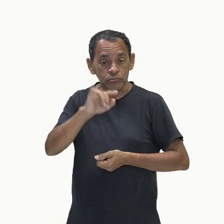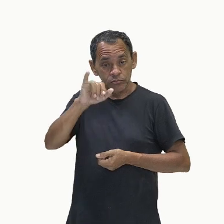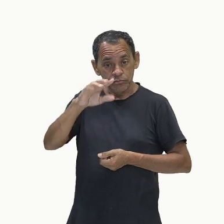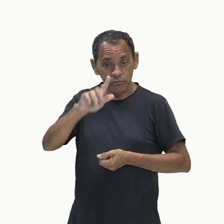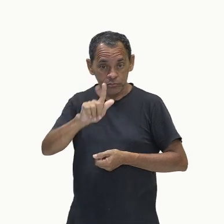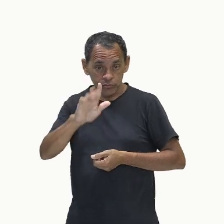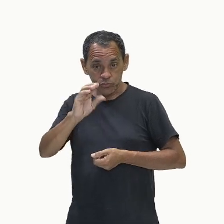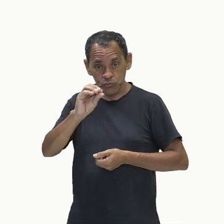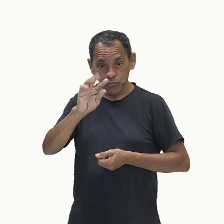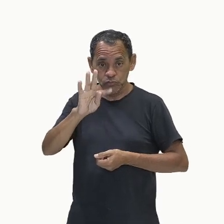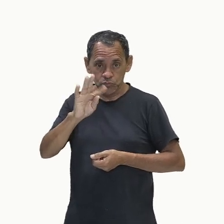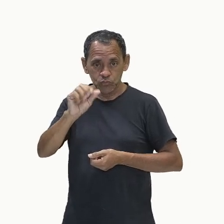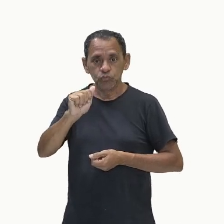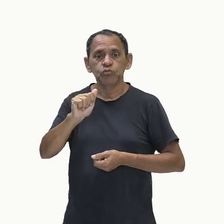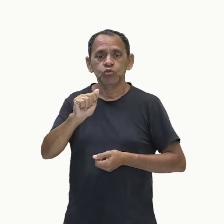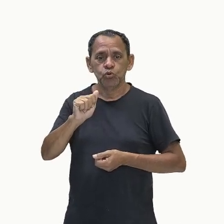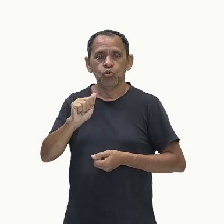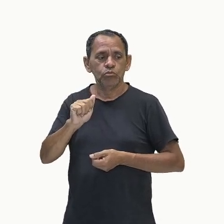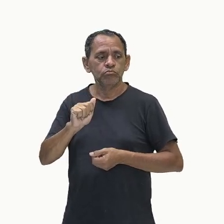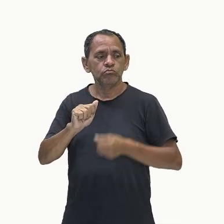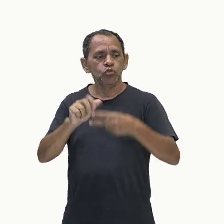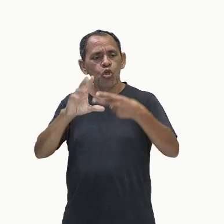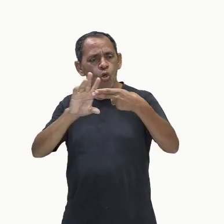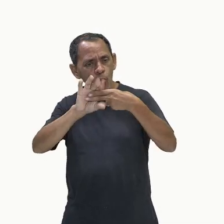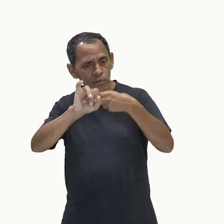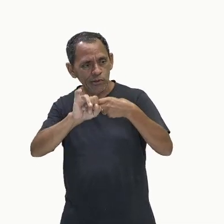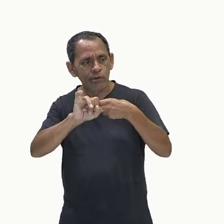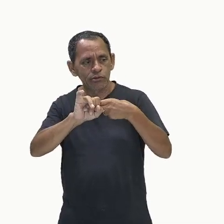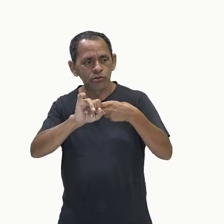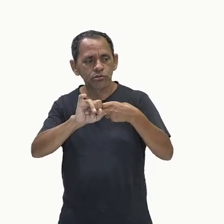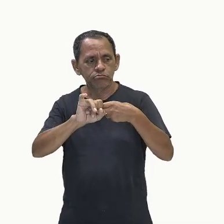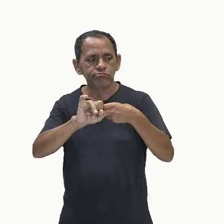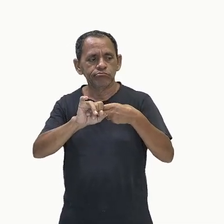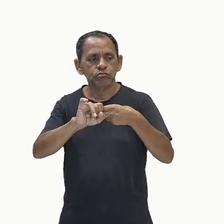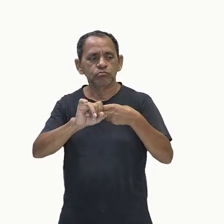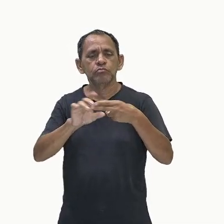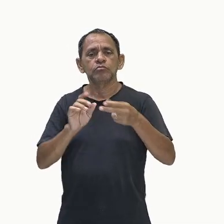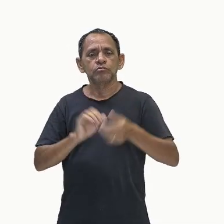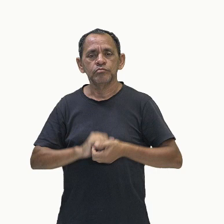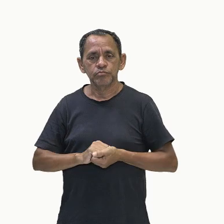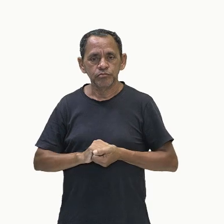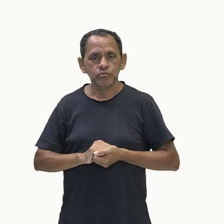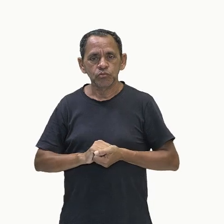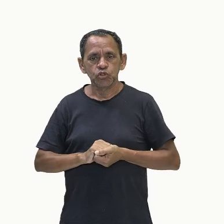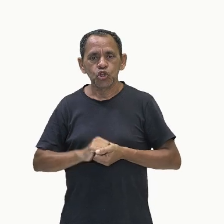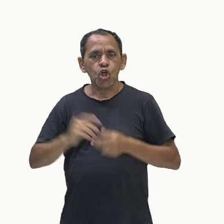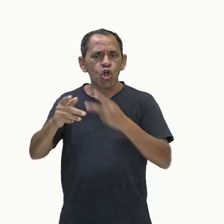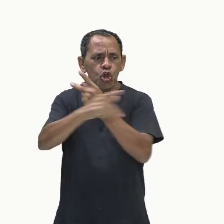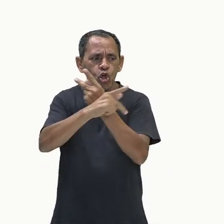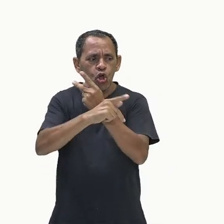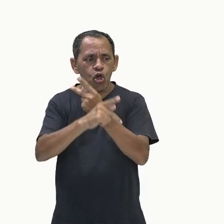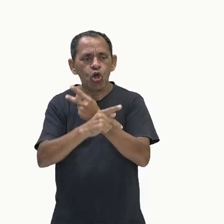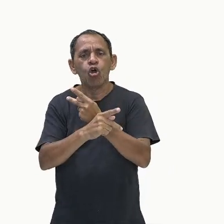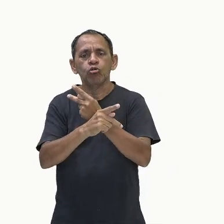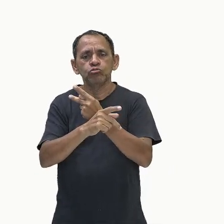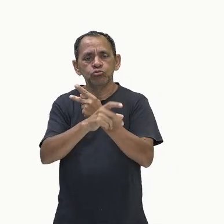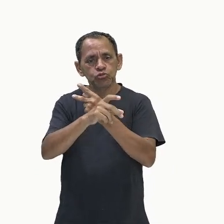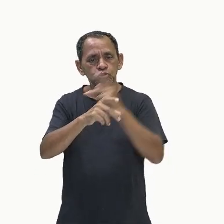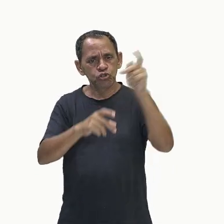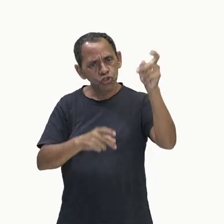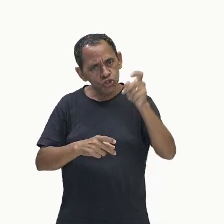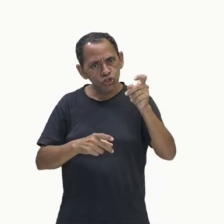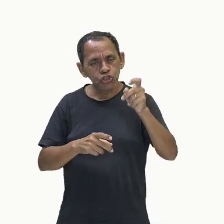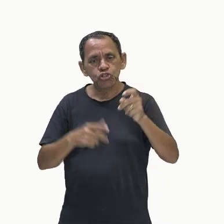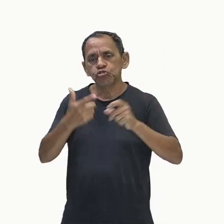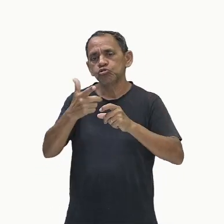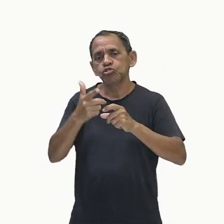o daltonismo, ou seja, ela vai ter desão atrelada aos 2 cromossomos X, e nesse caso ela não tem a condição e